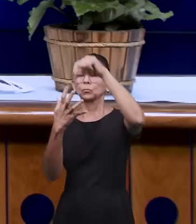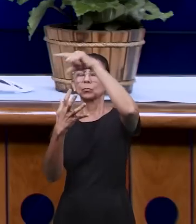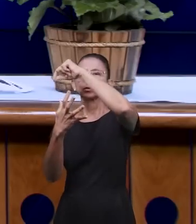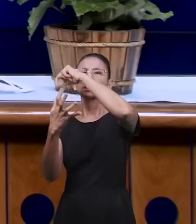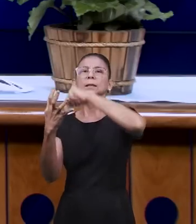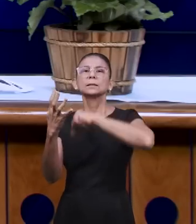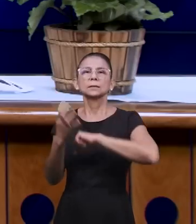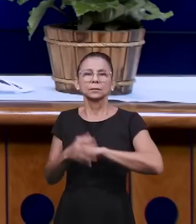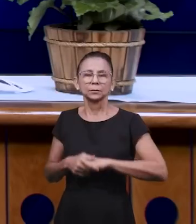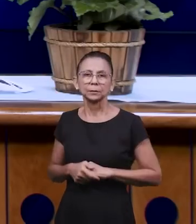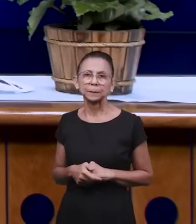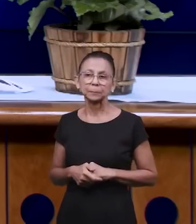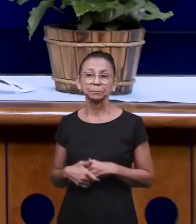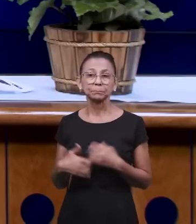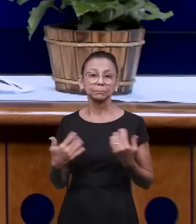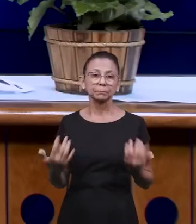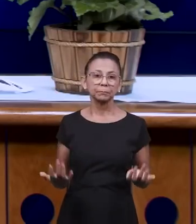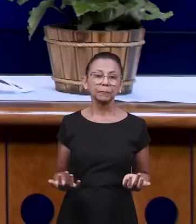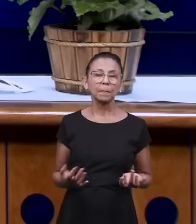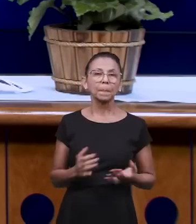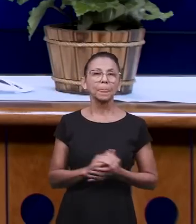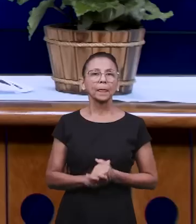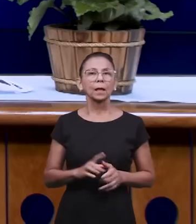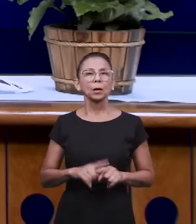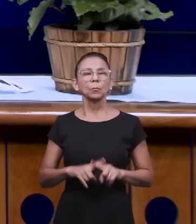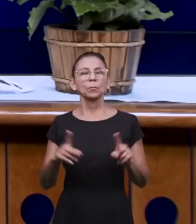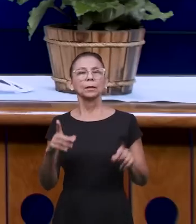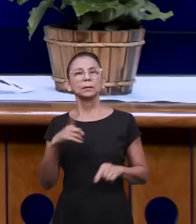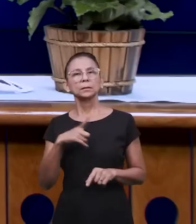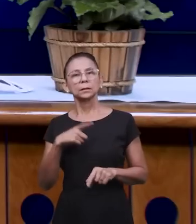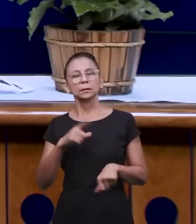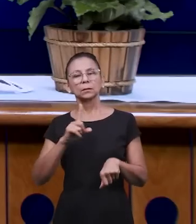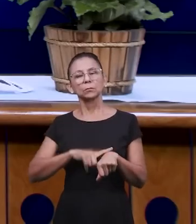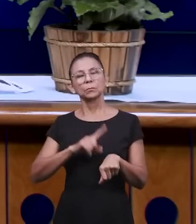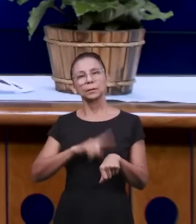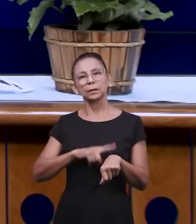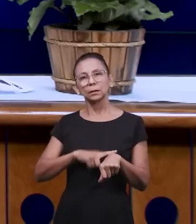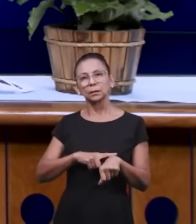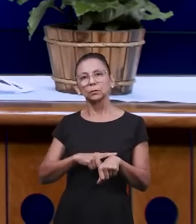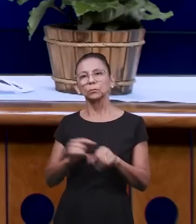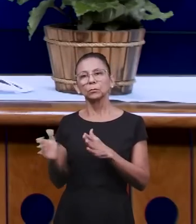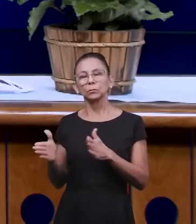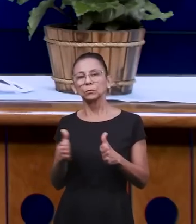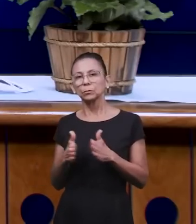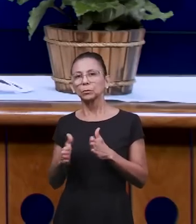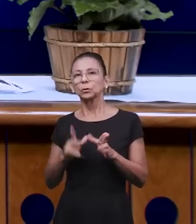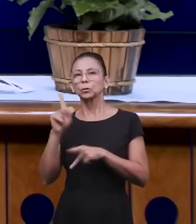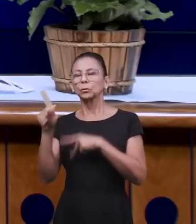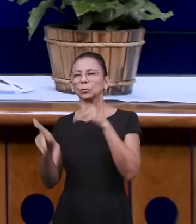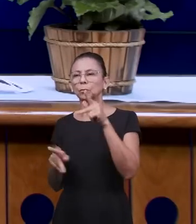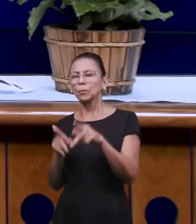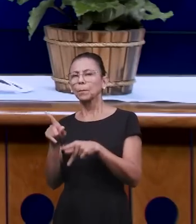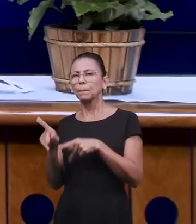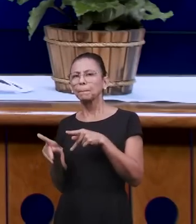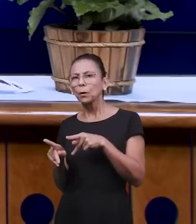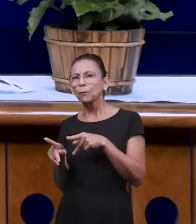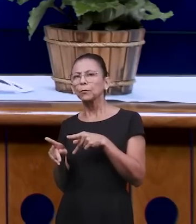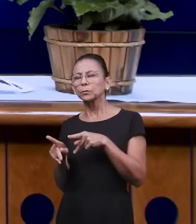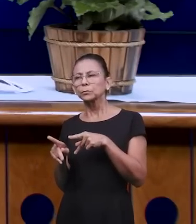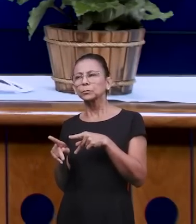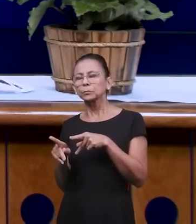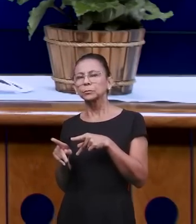secando. Israel como povo saindo do plano profético de Deus. Mais adiante, quando Jesus falava